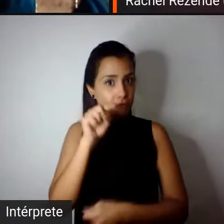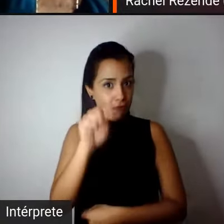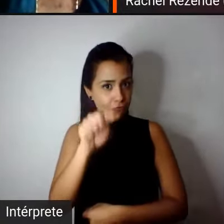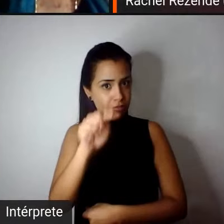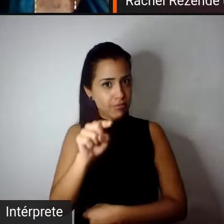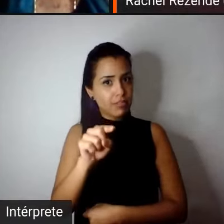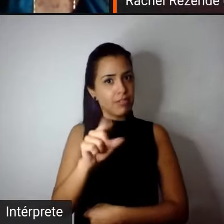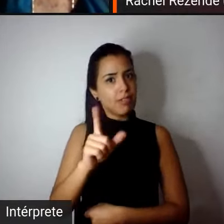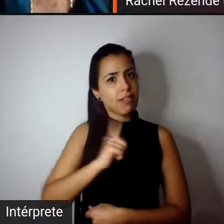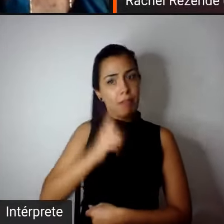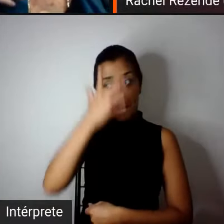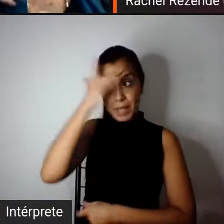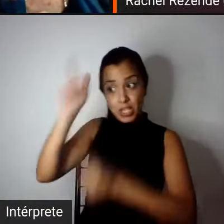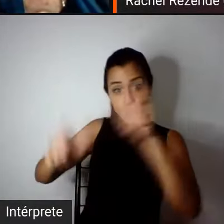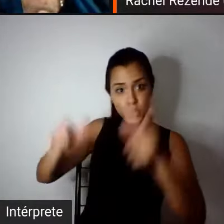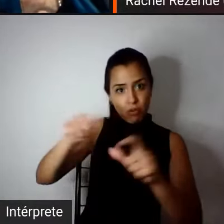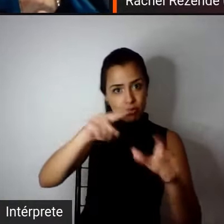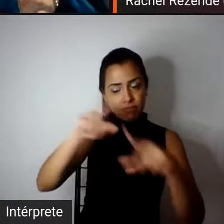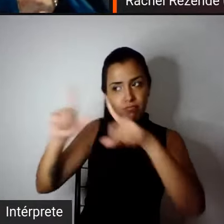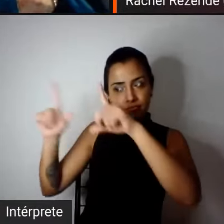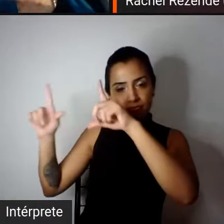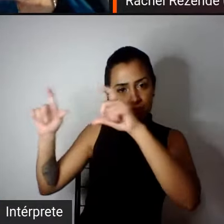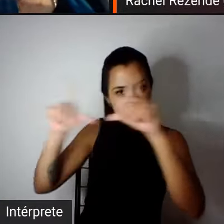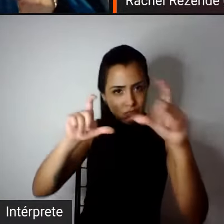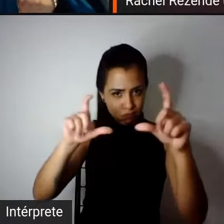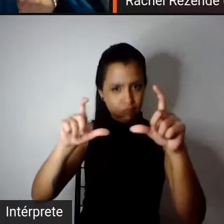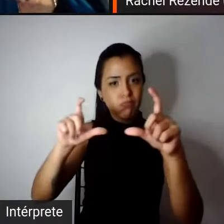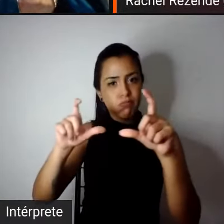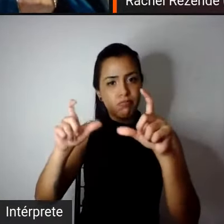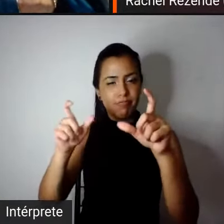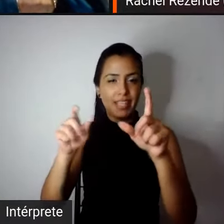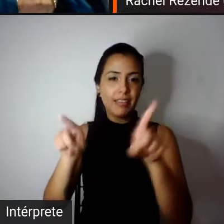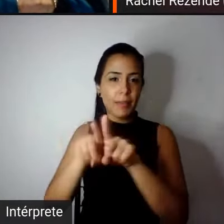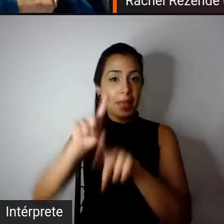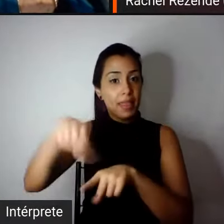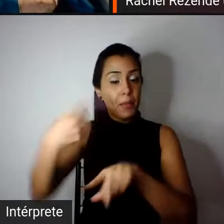você retrata se modificou, né? Da fotografia para o vídeo.